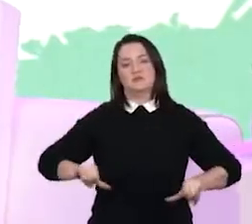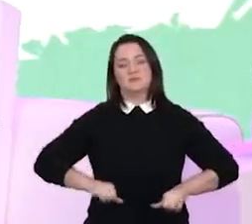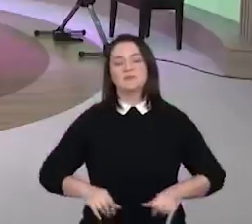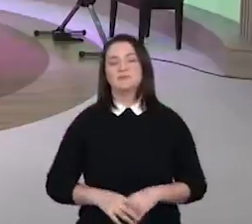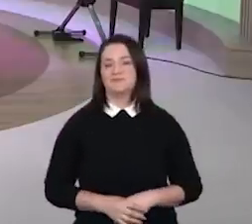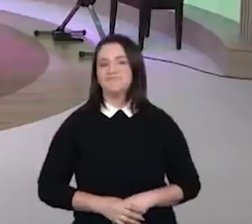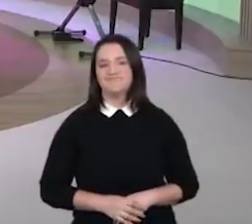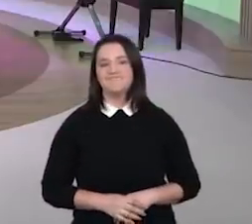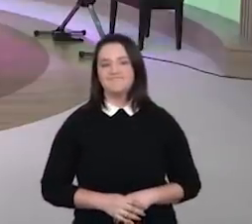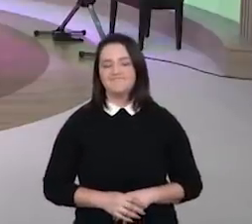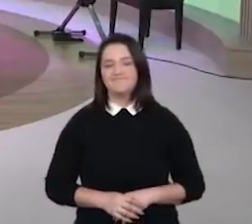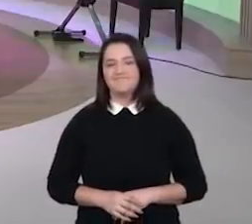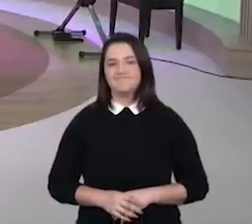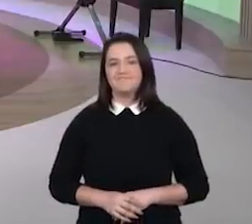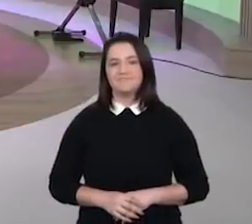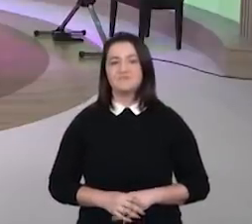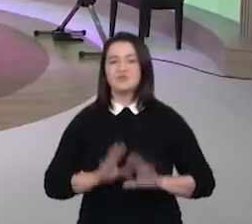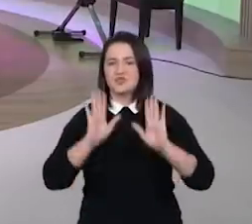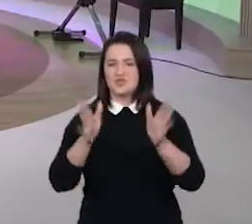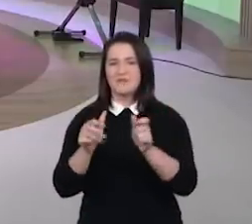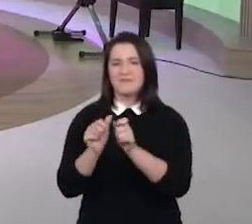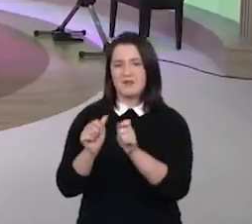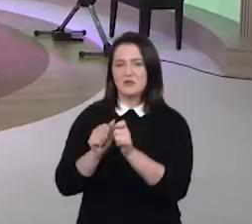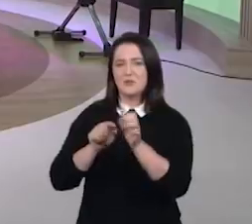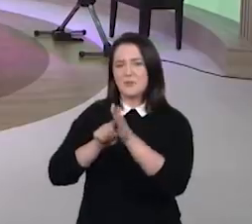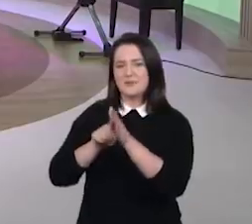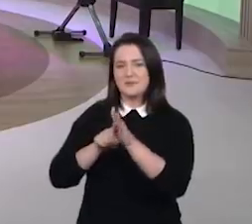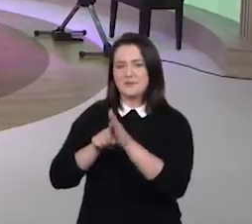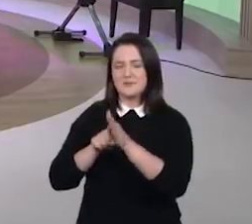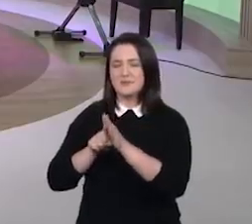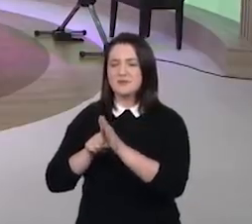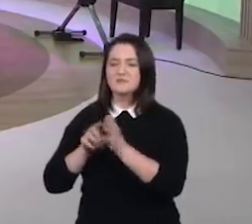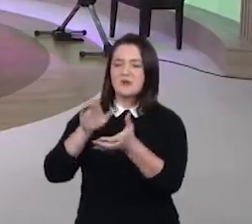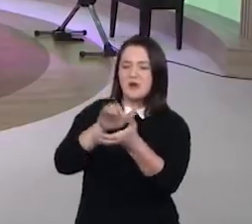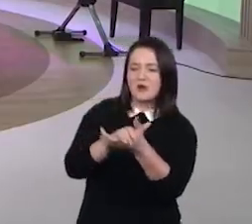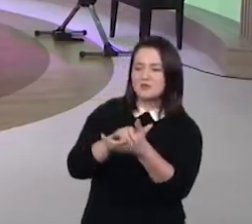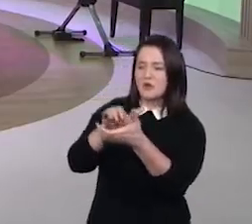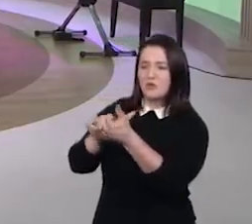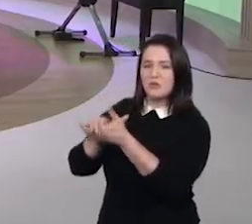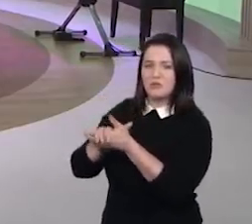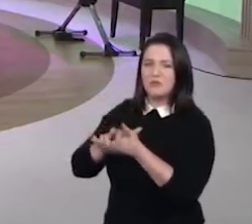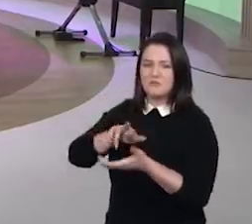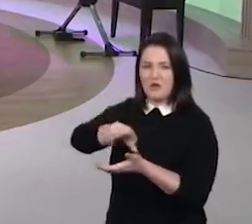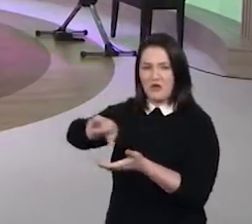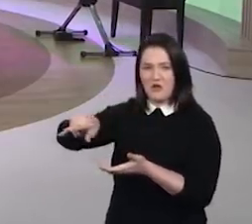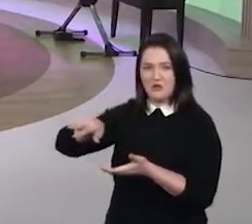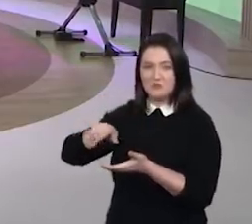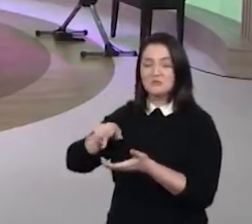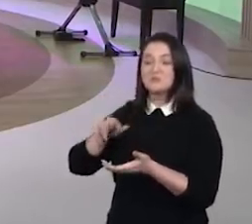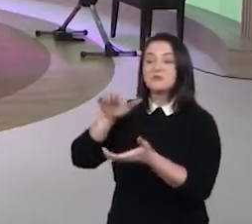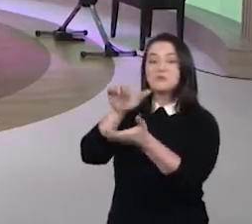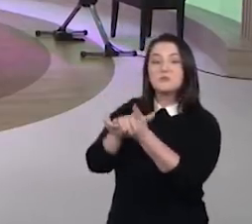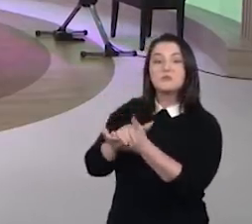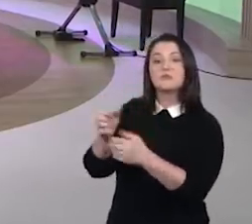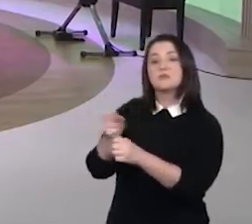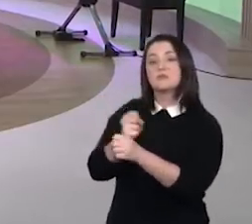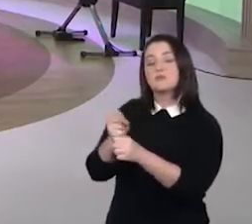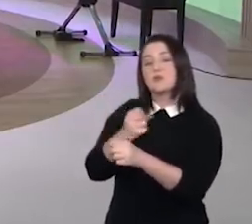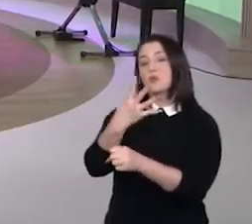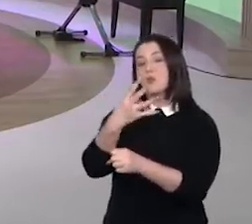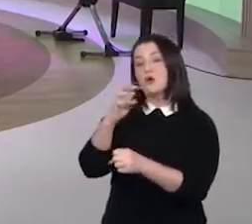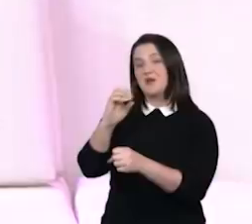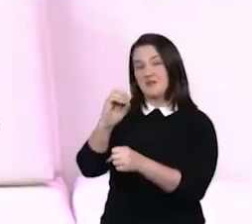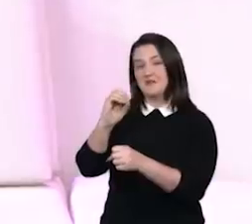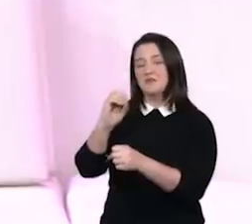cônjuges. Um trabalho realizado com casais que já estavam juntos, casados, há mais de 40 anos, revelou